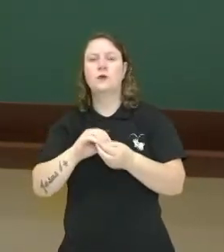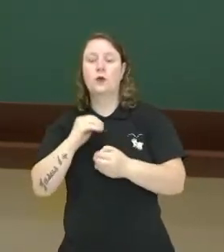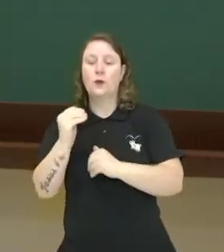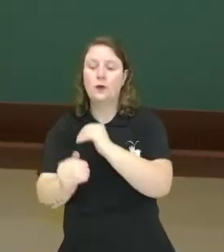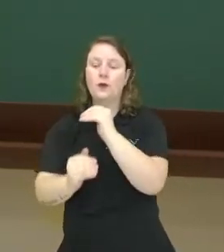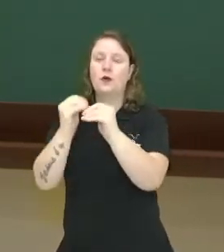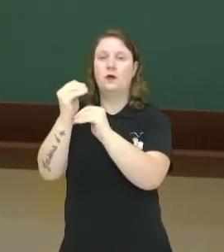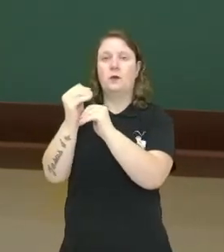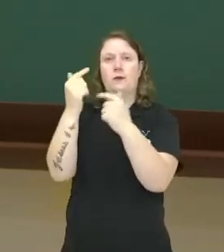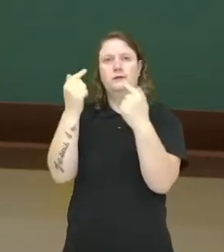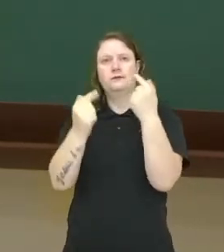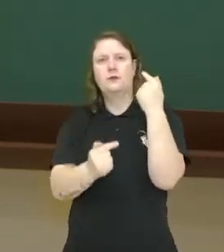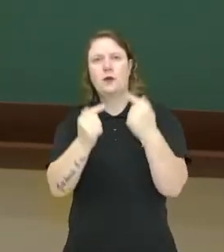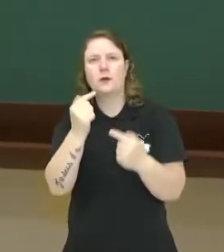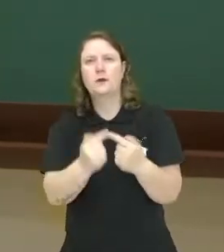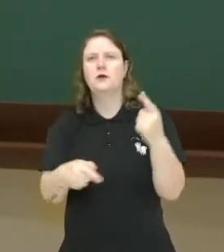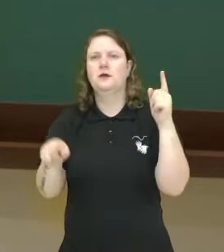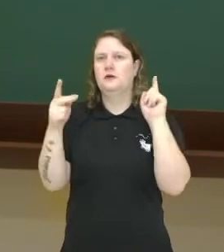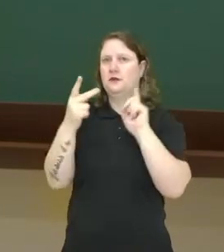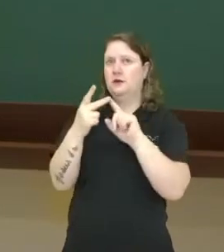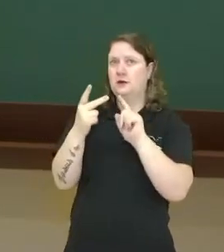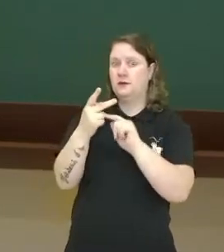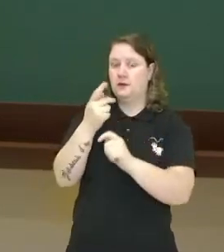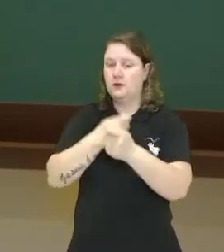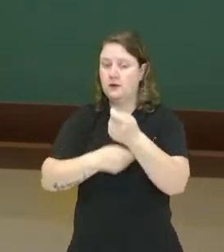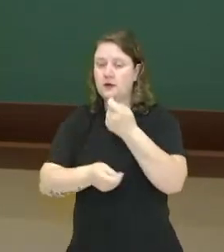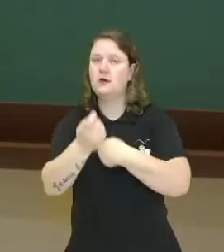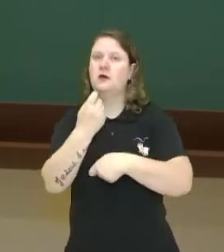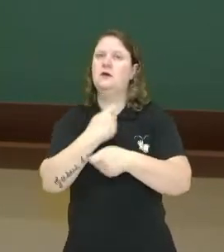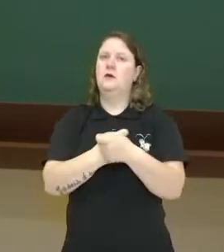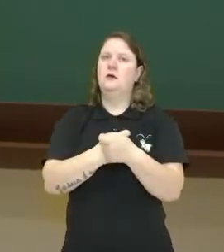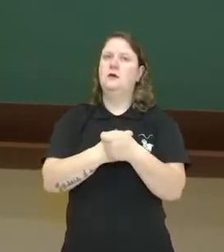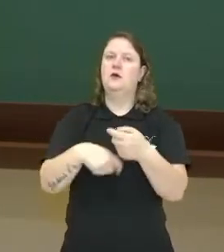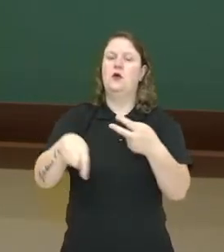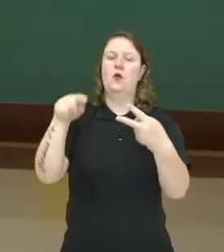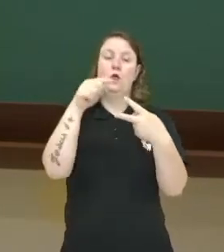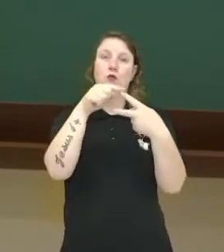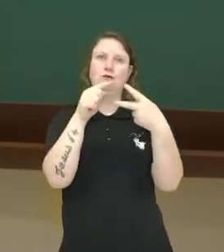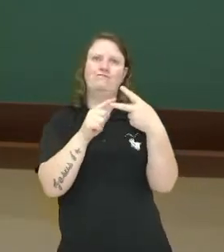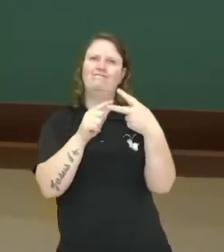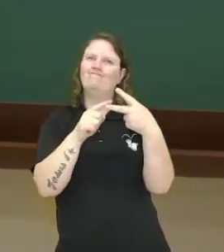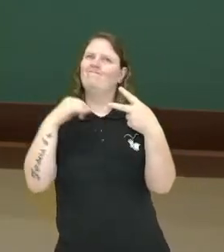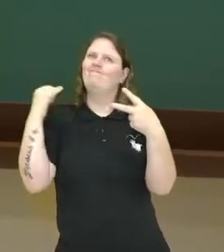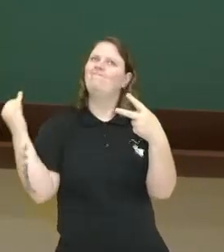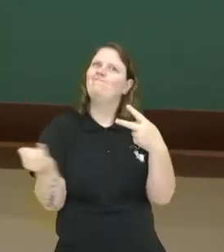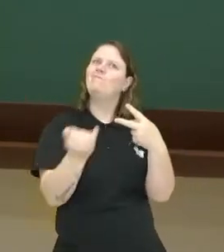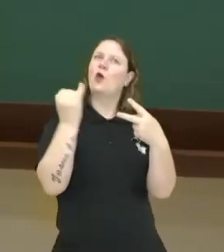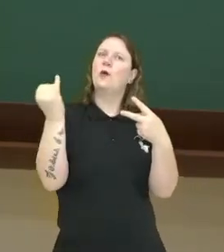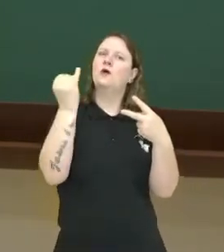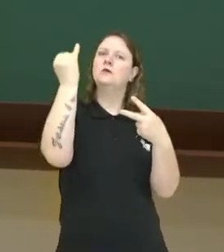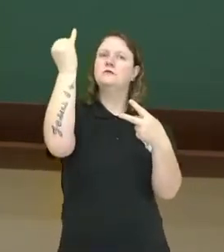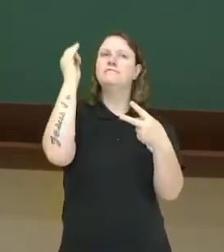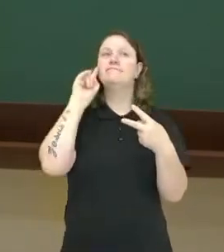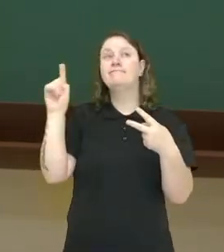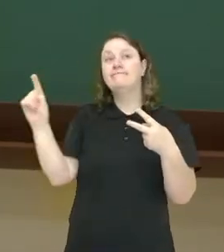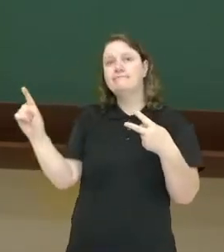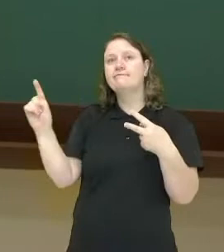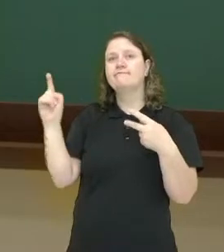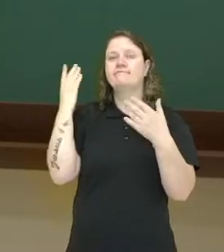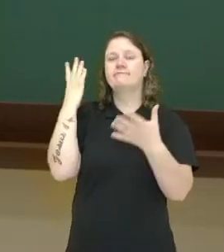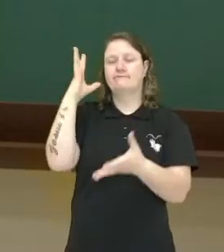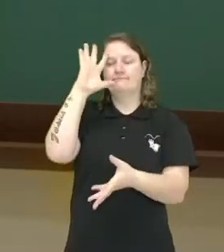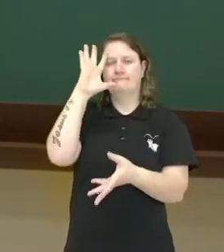desenvolvimento político e também o desenvolvimento econômico. Então são pontos importantes de serem estudados para compreender